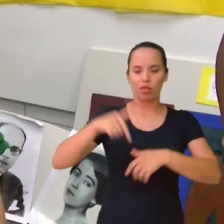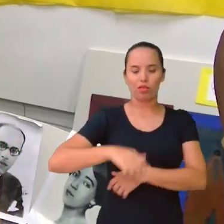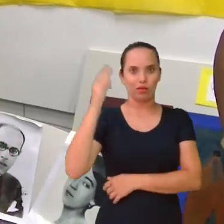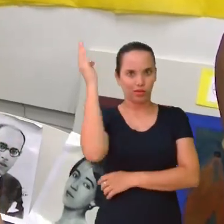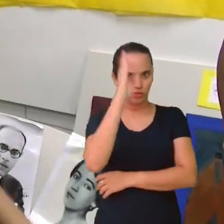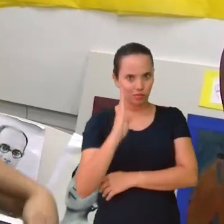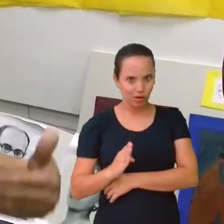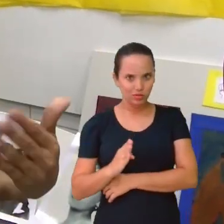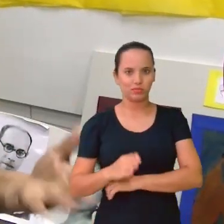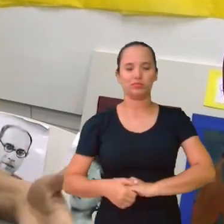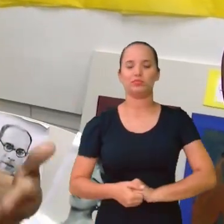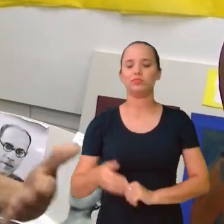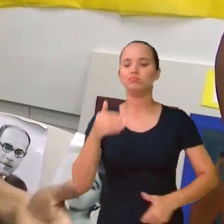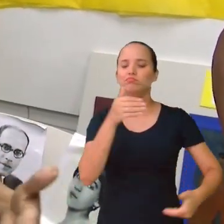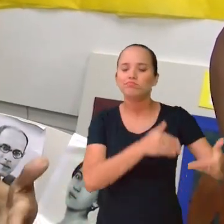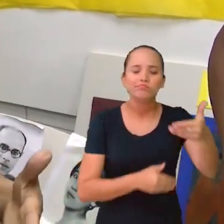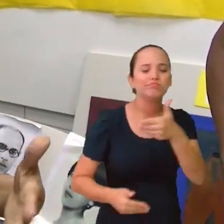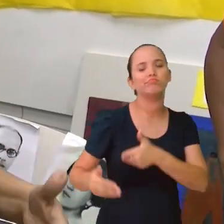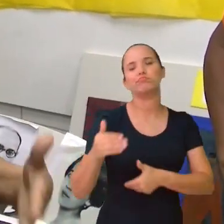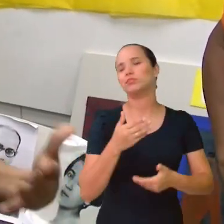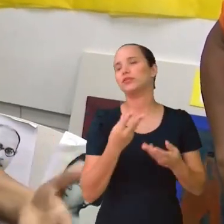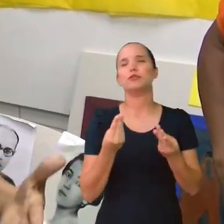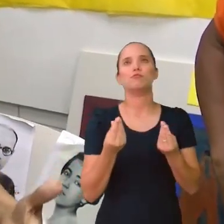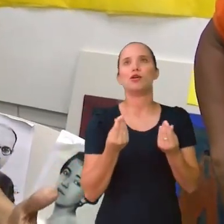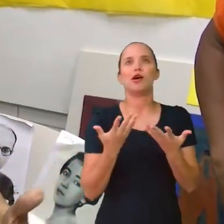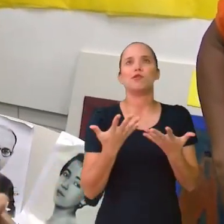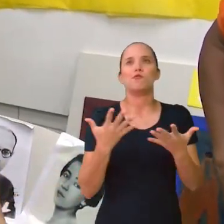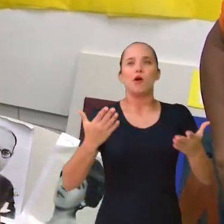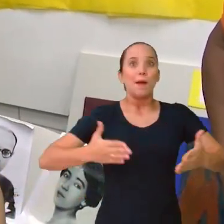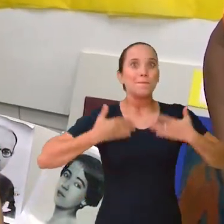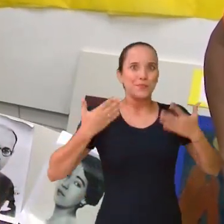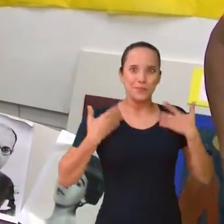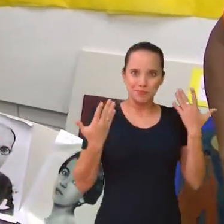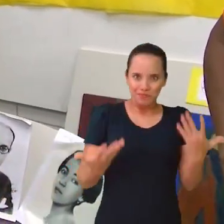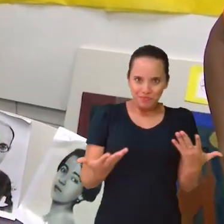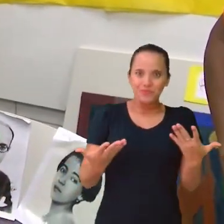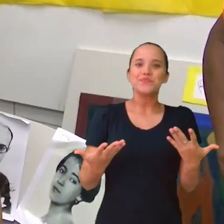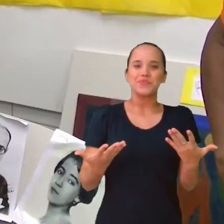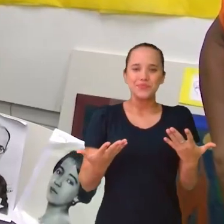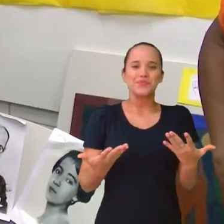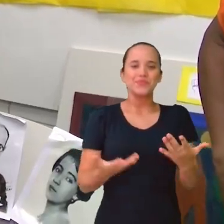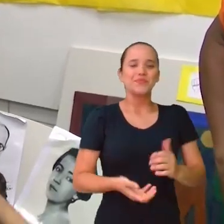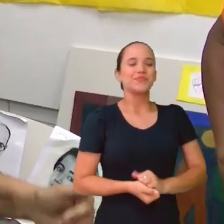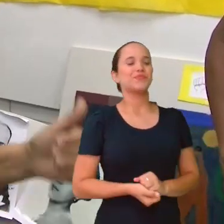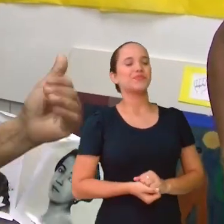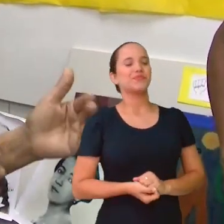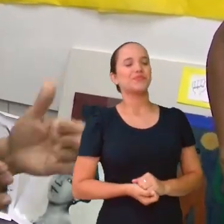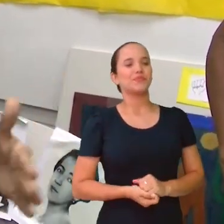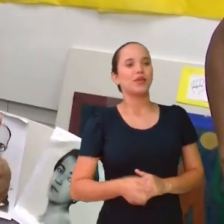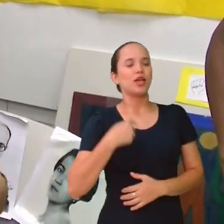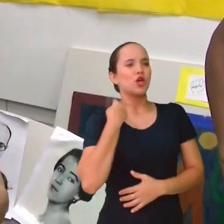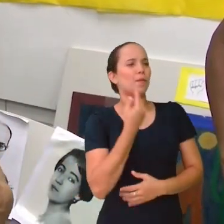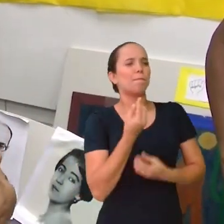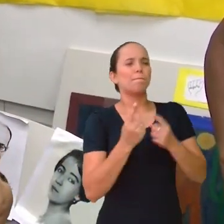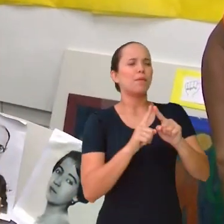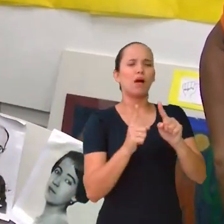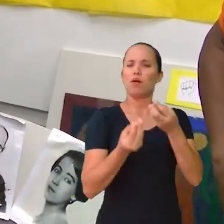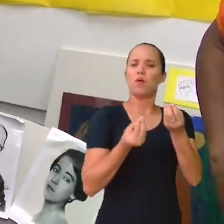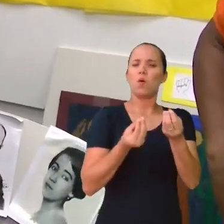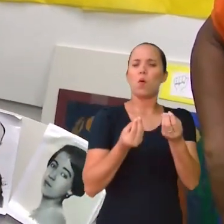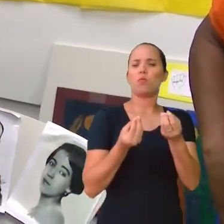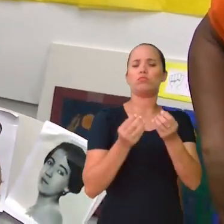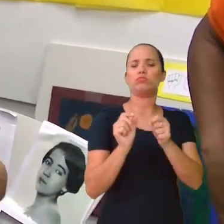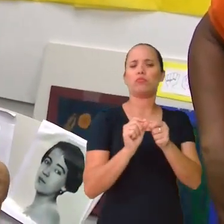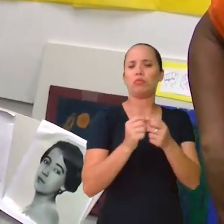participaram bem, assim, empolgados, né? E a gente, como é que foi feito o